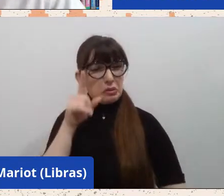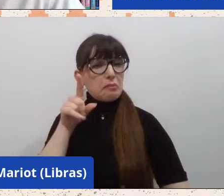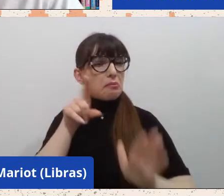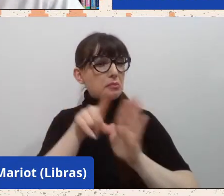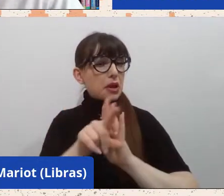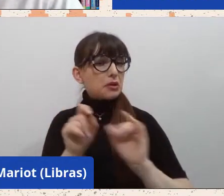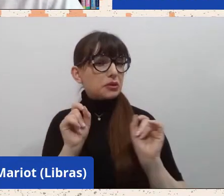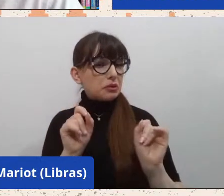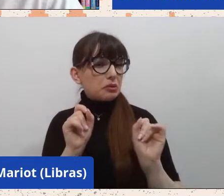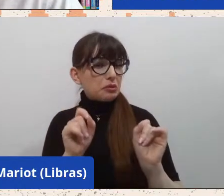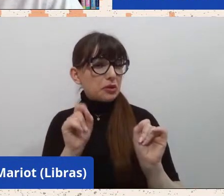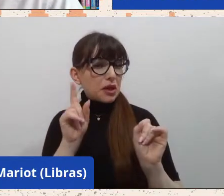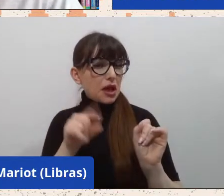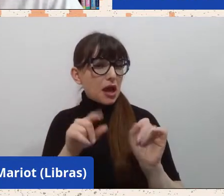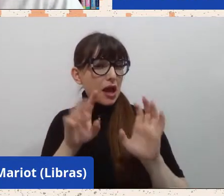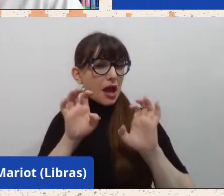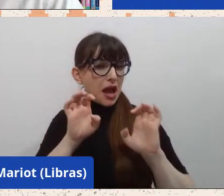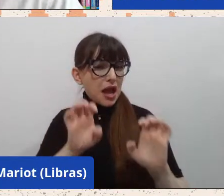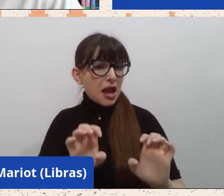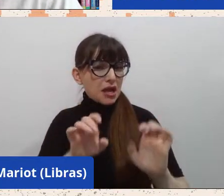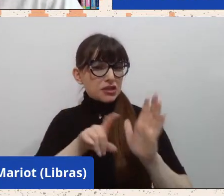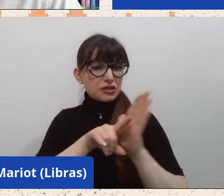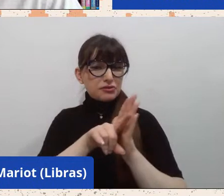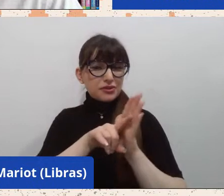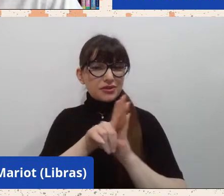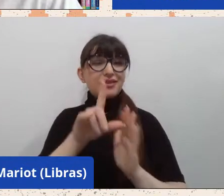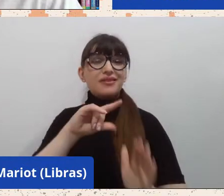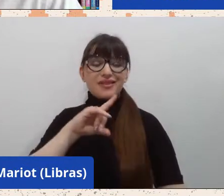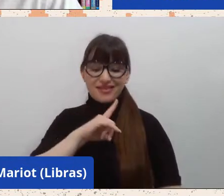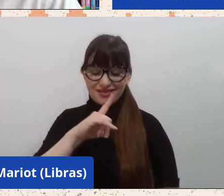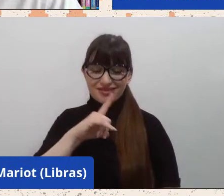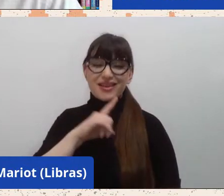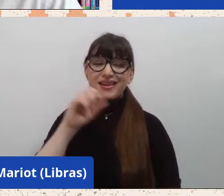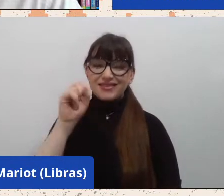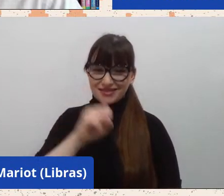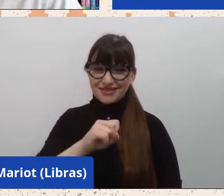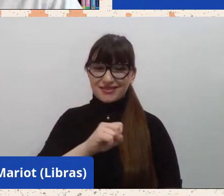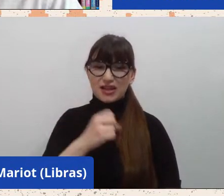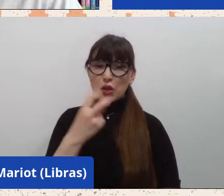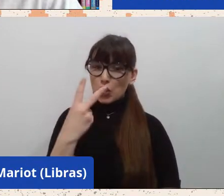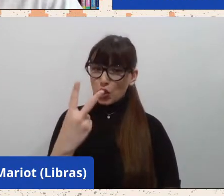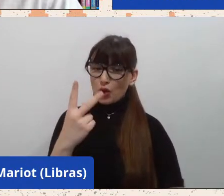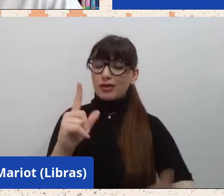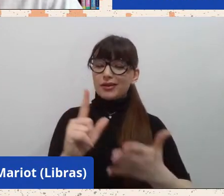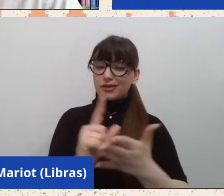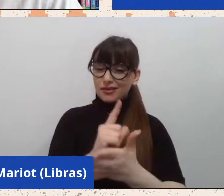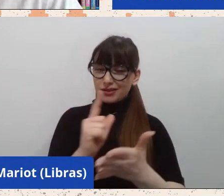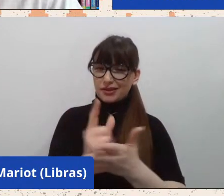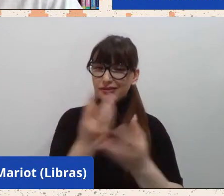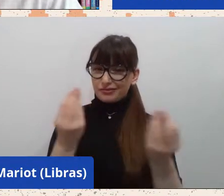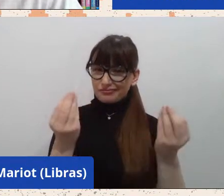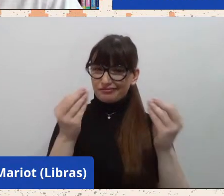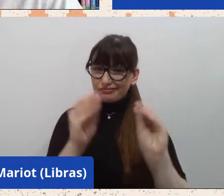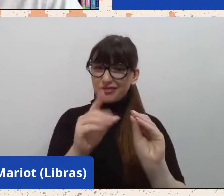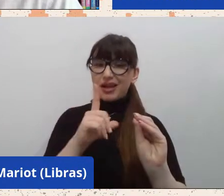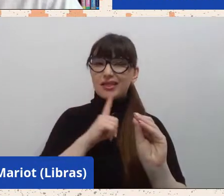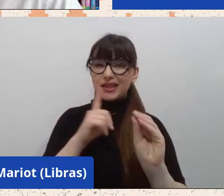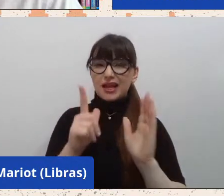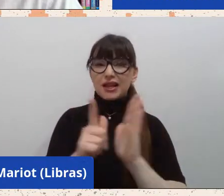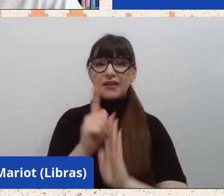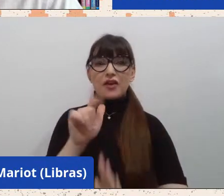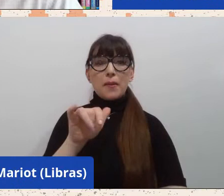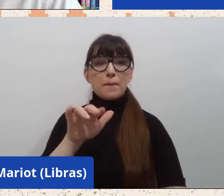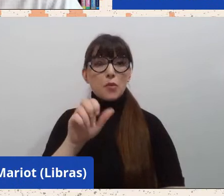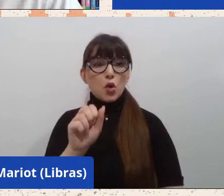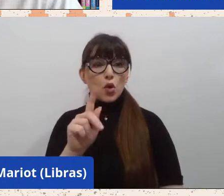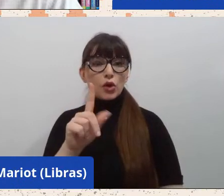que há sobre ética em pesquisa, e nós podemos dizer, nós temos o que mostrar. Nós temos e-books, nós temos traduções,